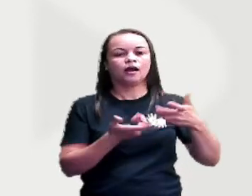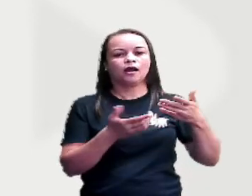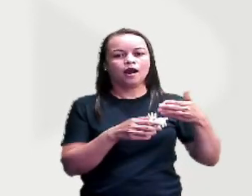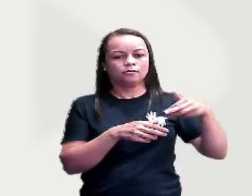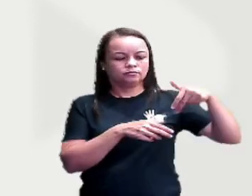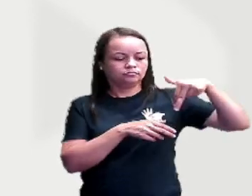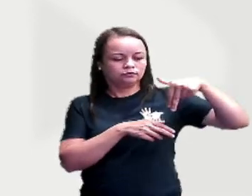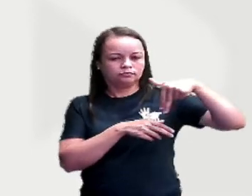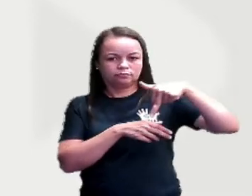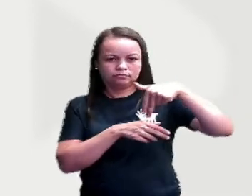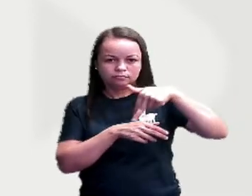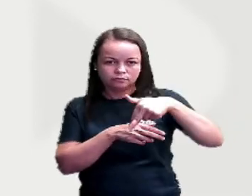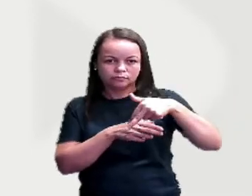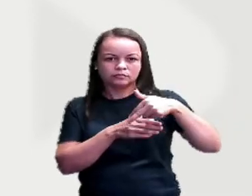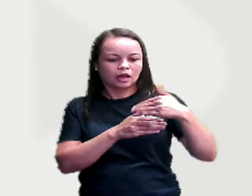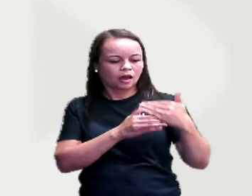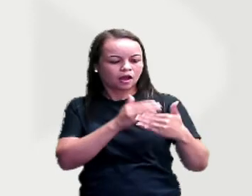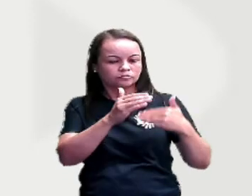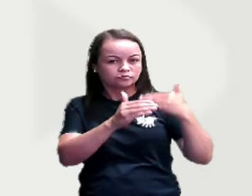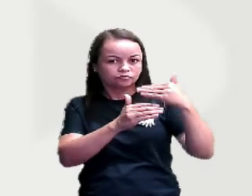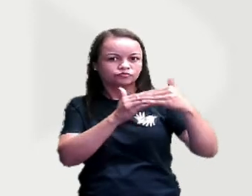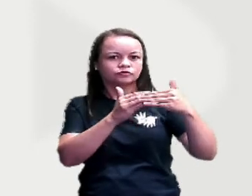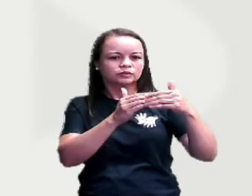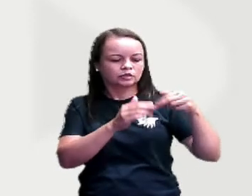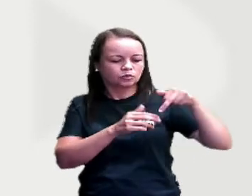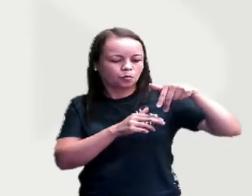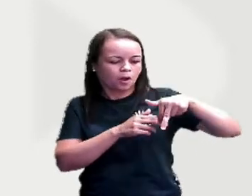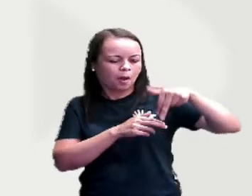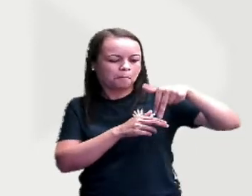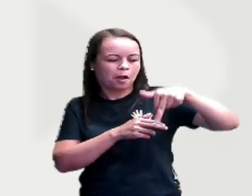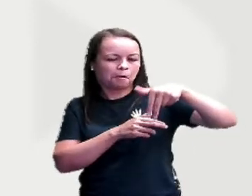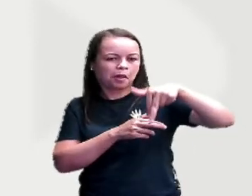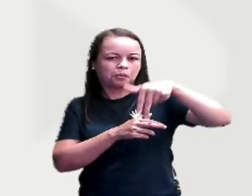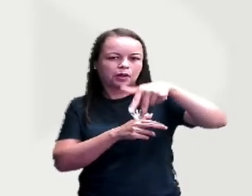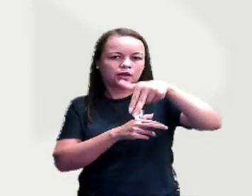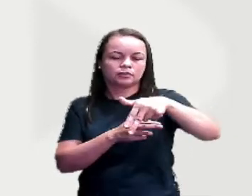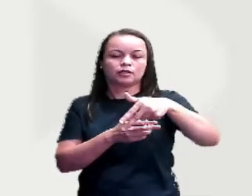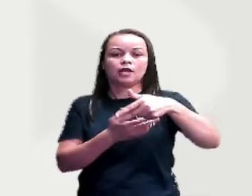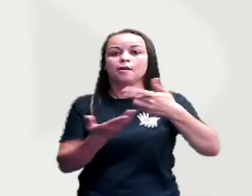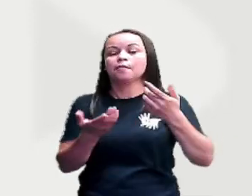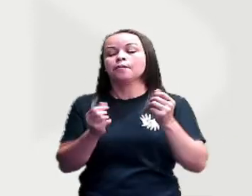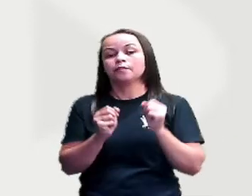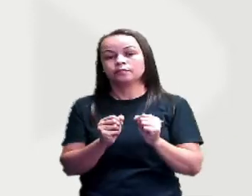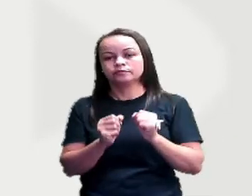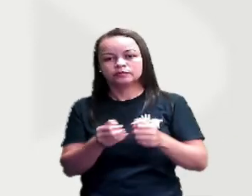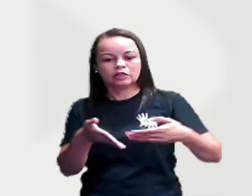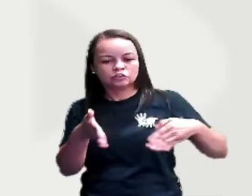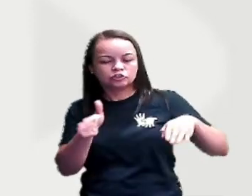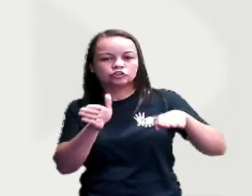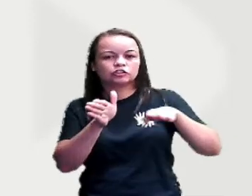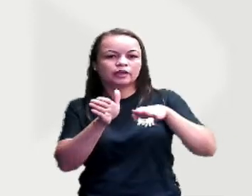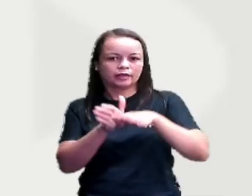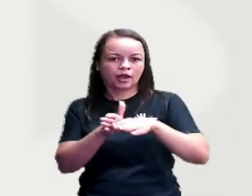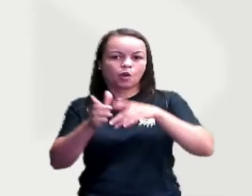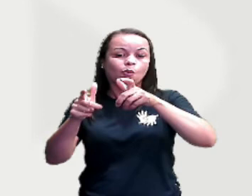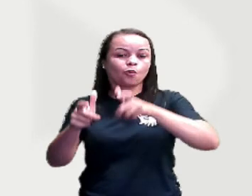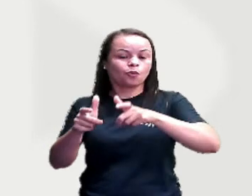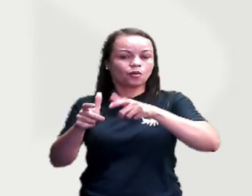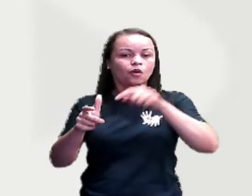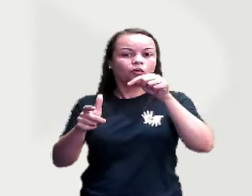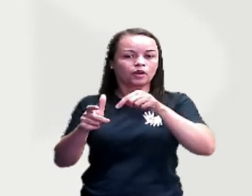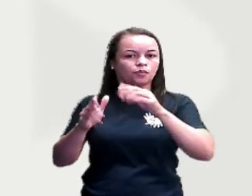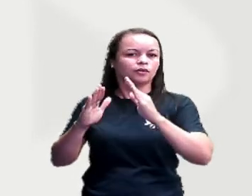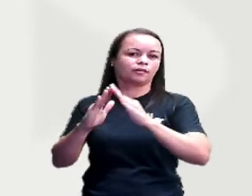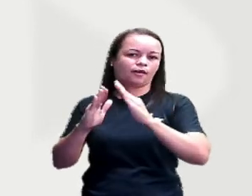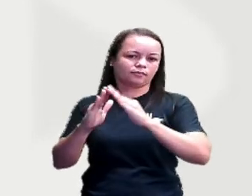vai precisar avançar, certo? Para poder chegar no destino dela, que é a